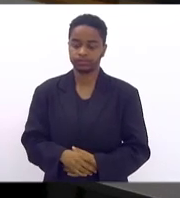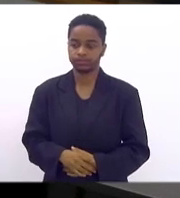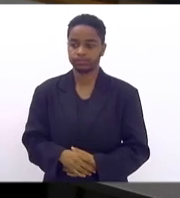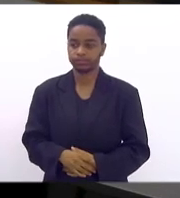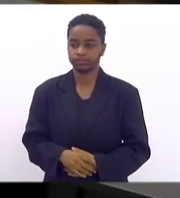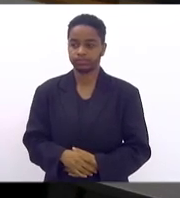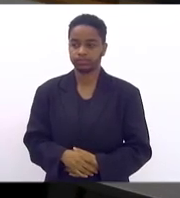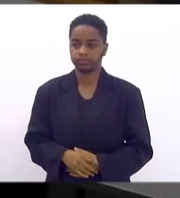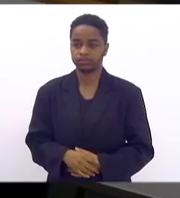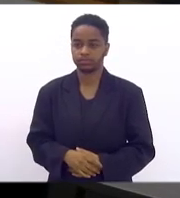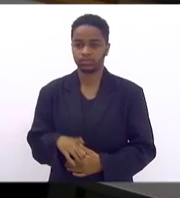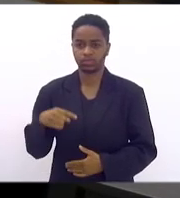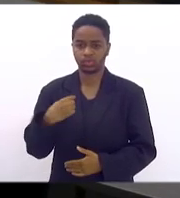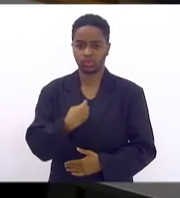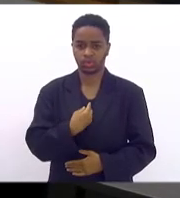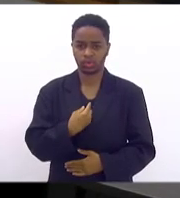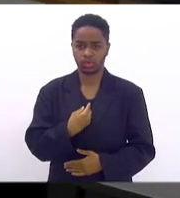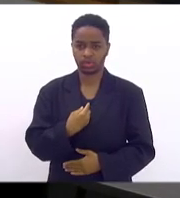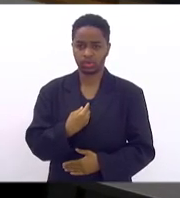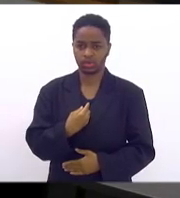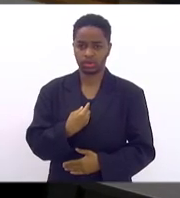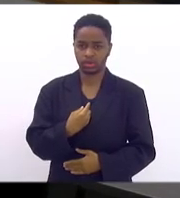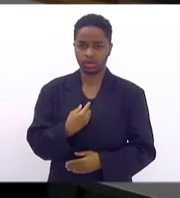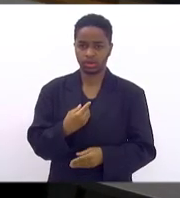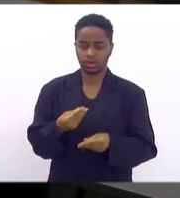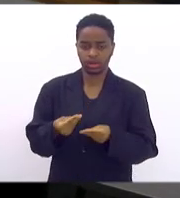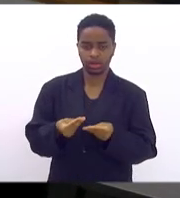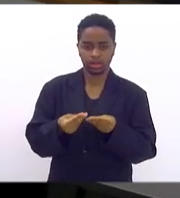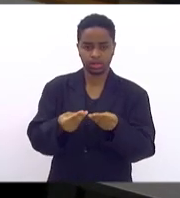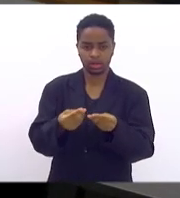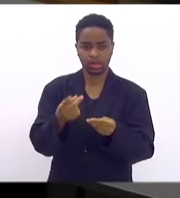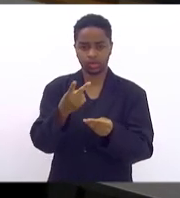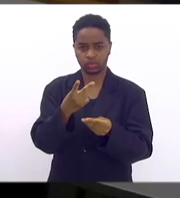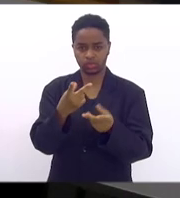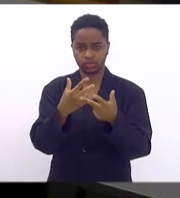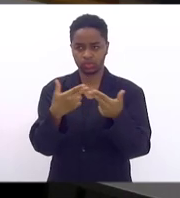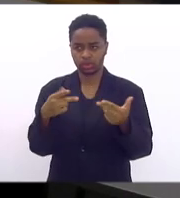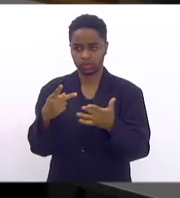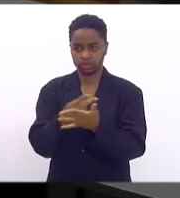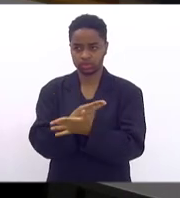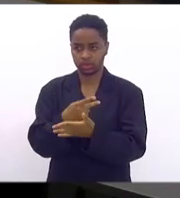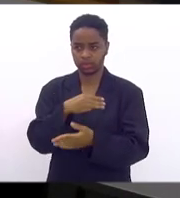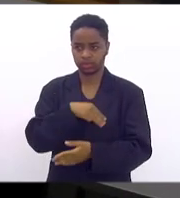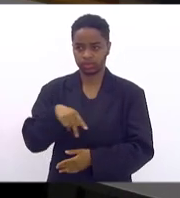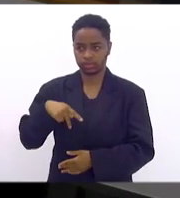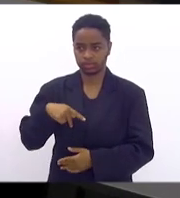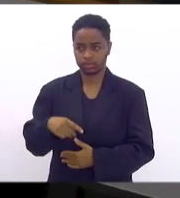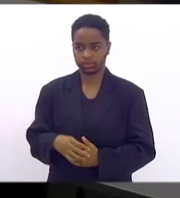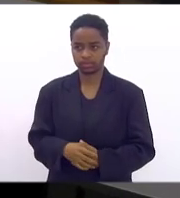De nós enviarmos esses dois casos para o Ministério Público? Exatamente.